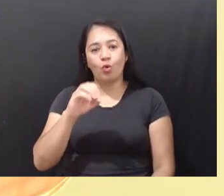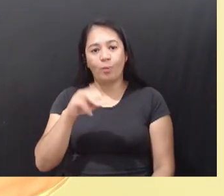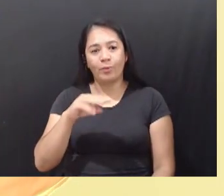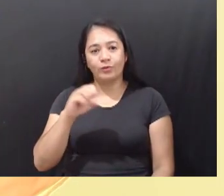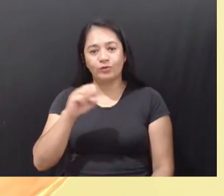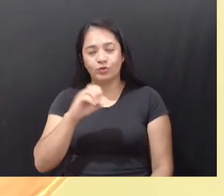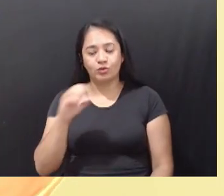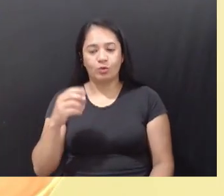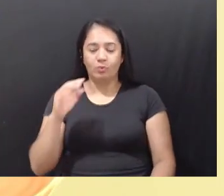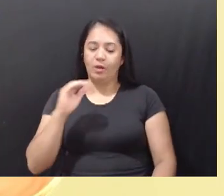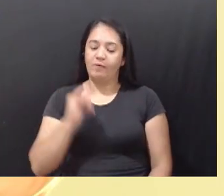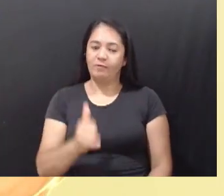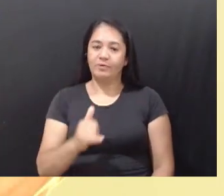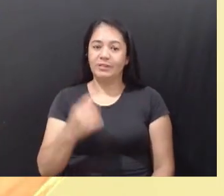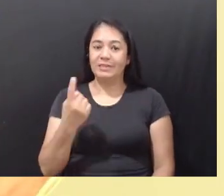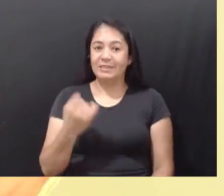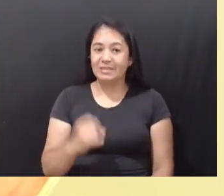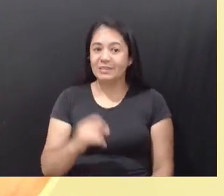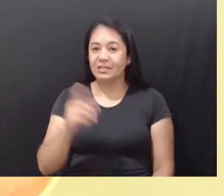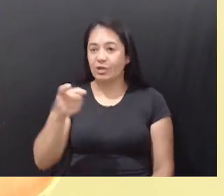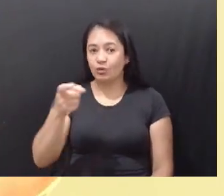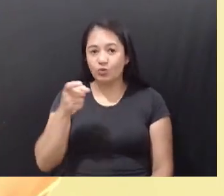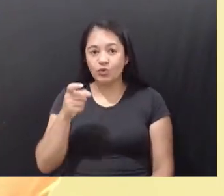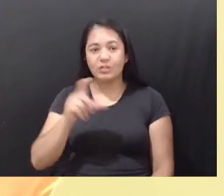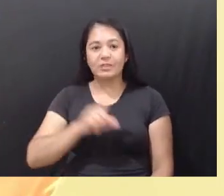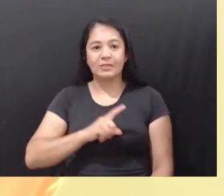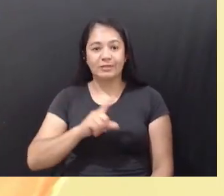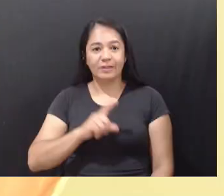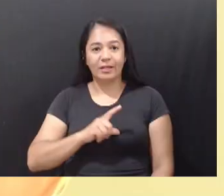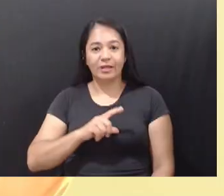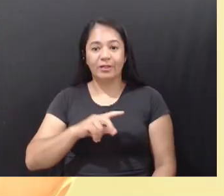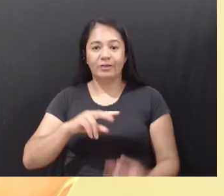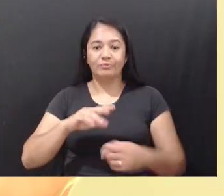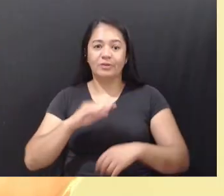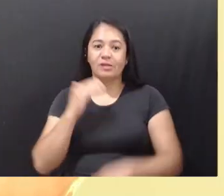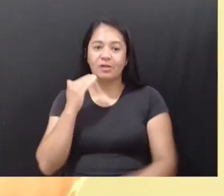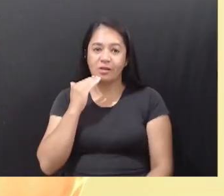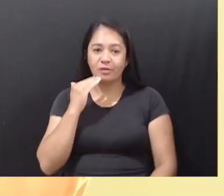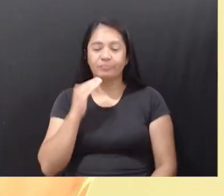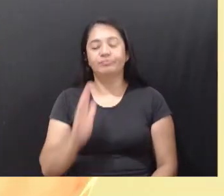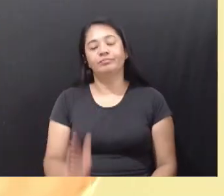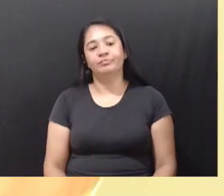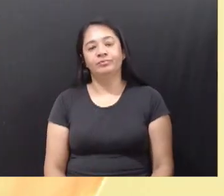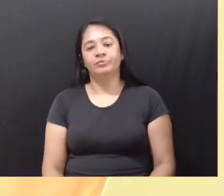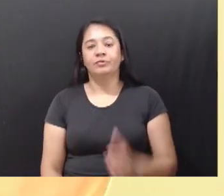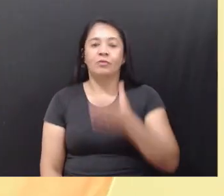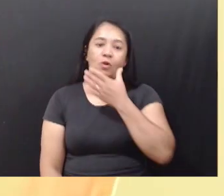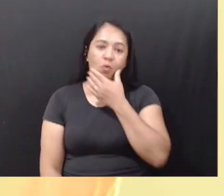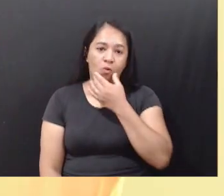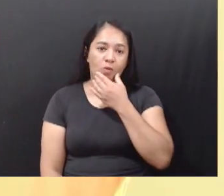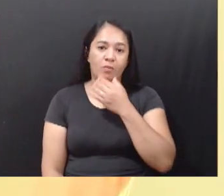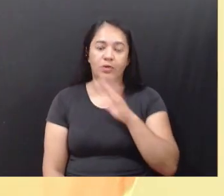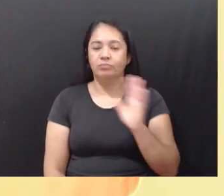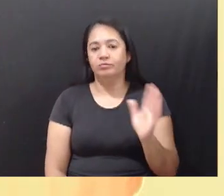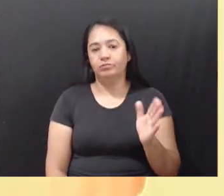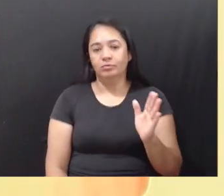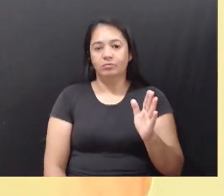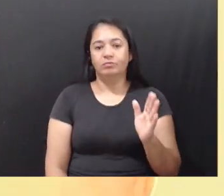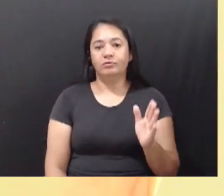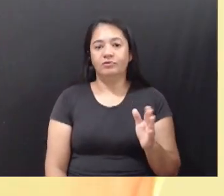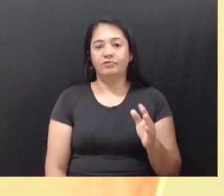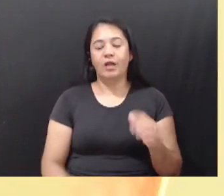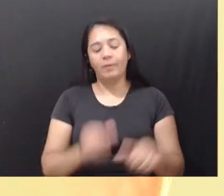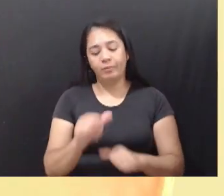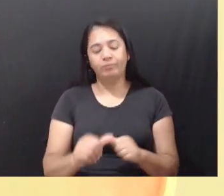vão mandar apenas um desses 2 cromossomos. E se ela mandar o cromossomo X, que tem o gene com